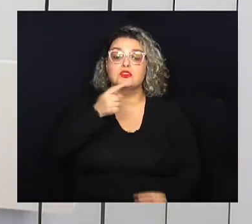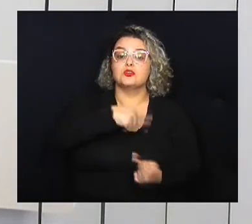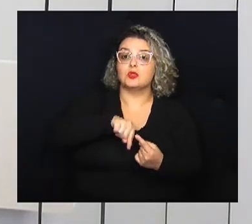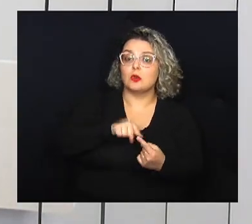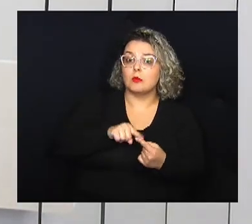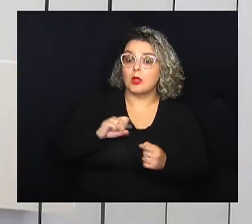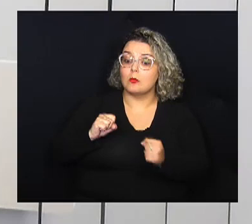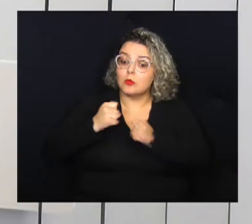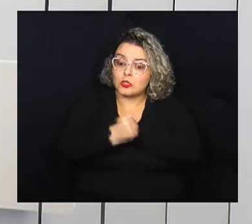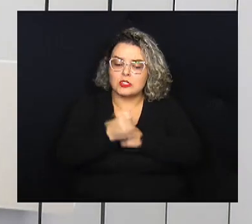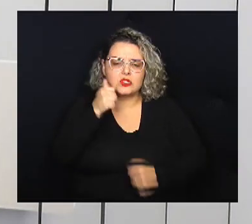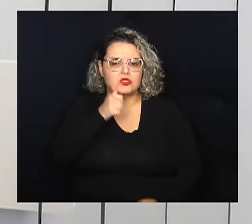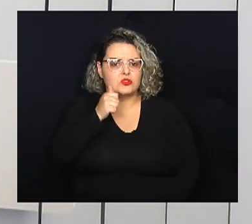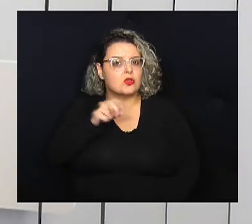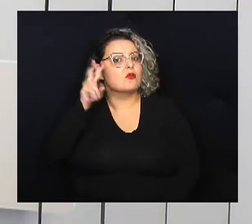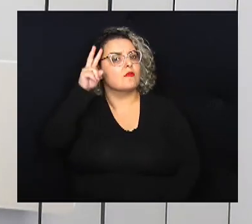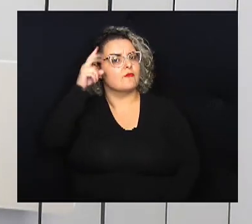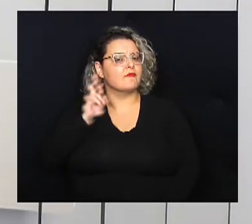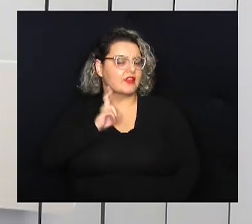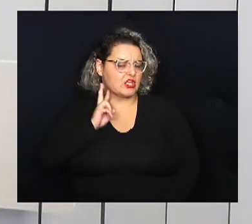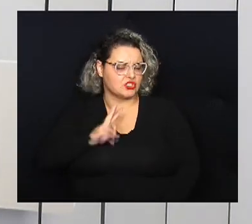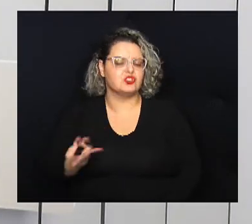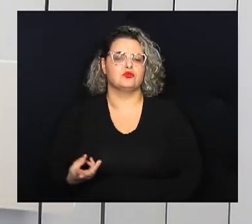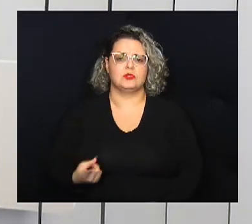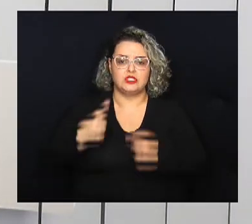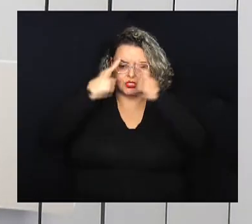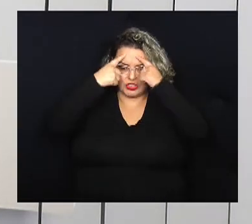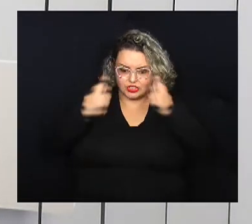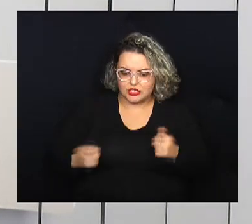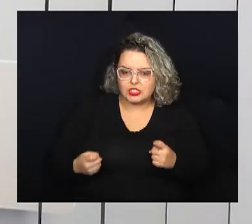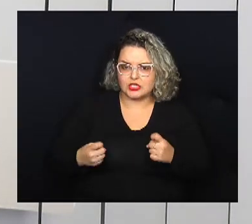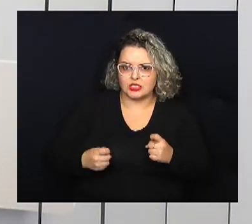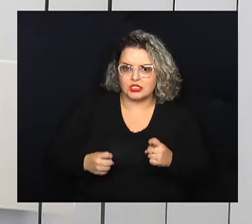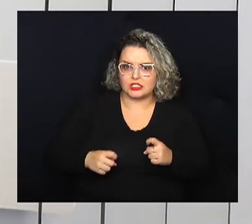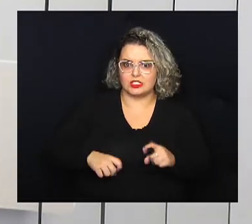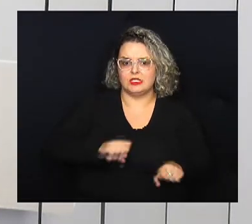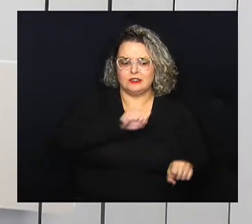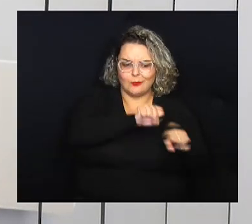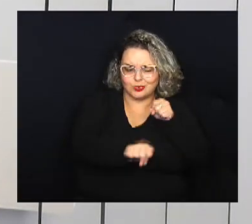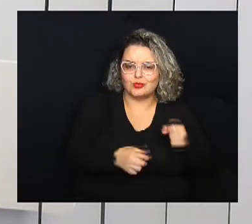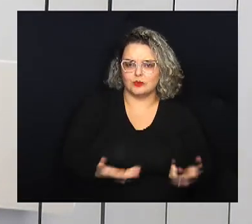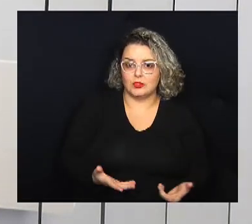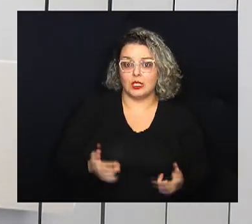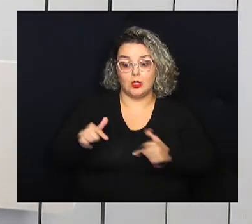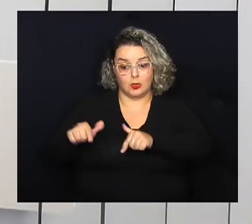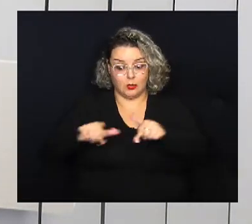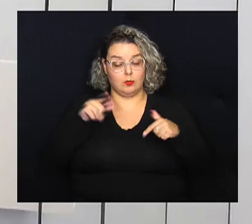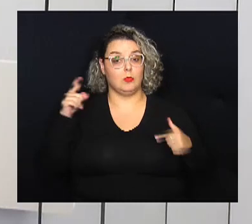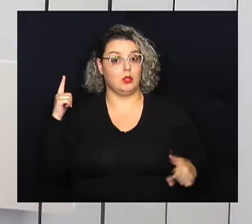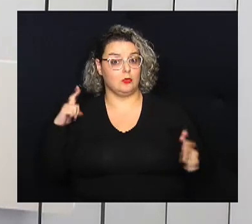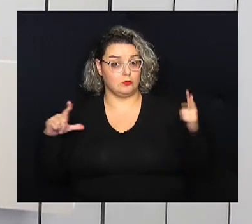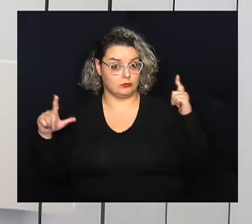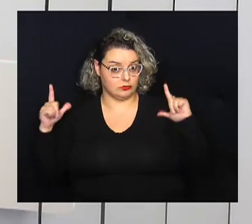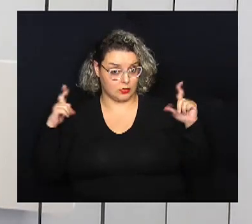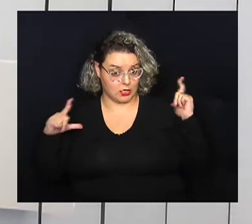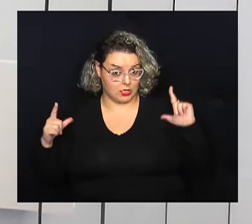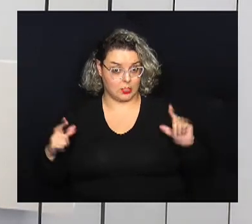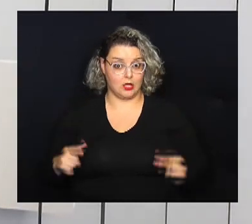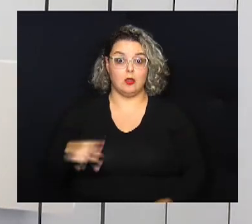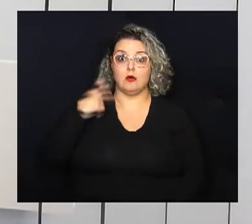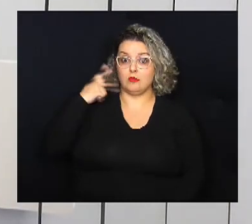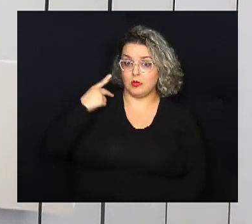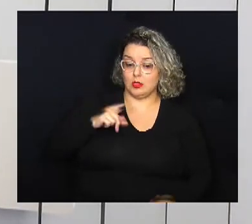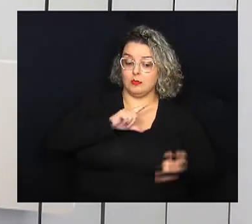proteger mulheres vítimas de agressão sexual em locais de lazer, os vereadores Paulo Gaspar e Major